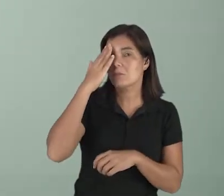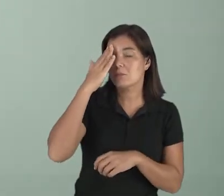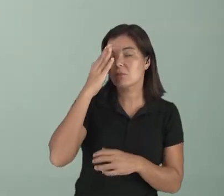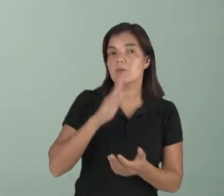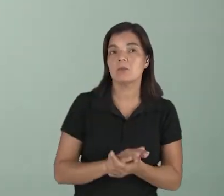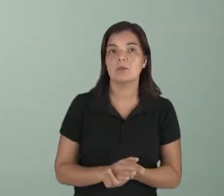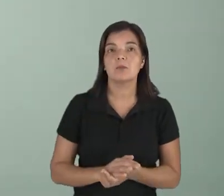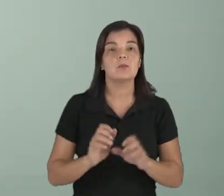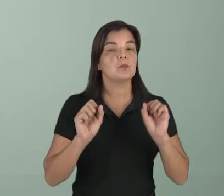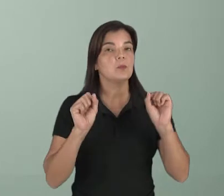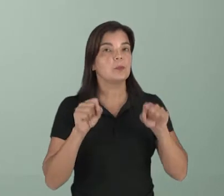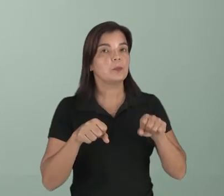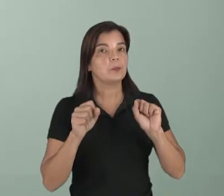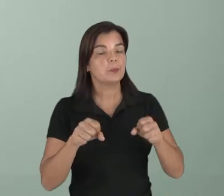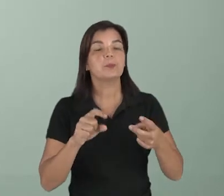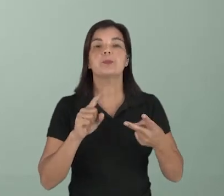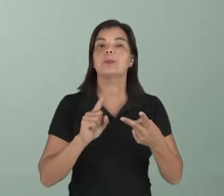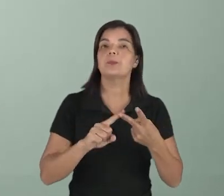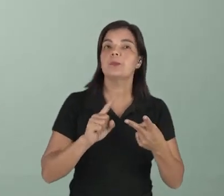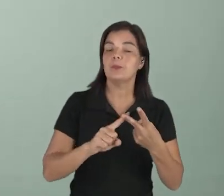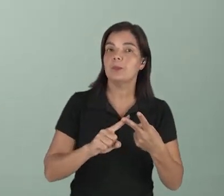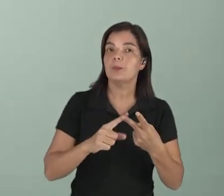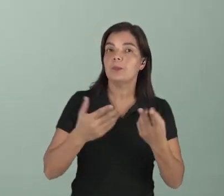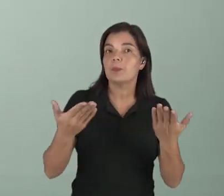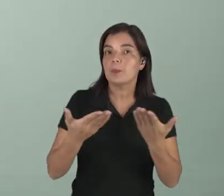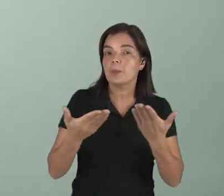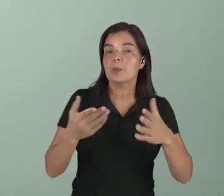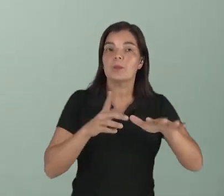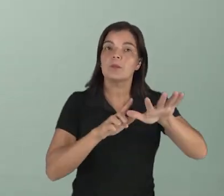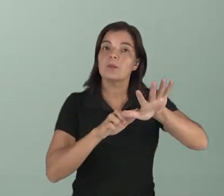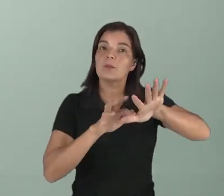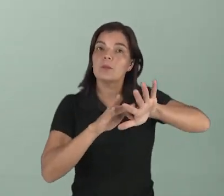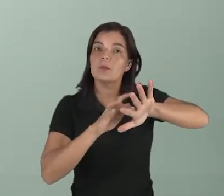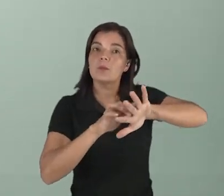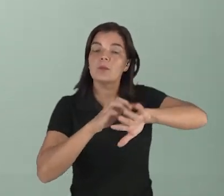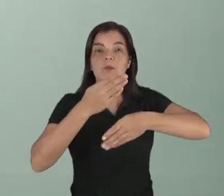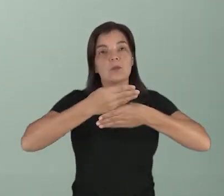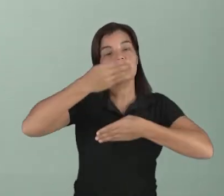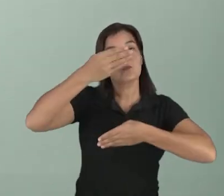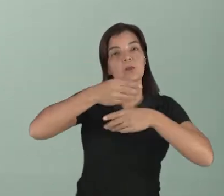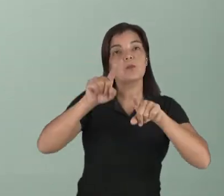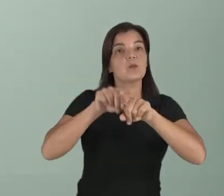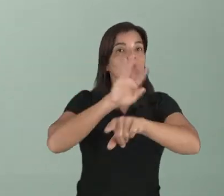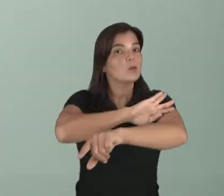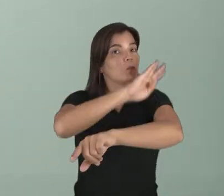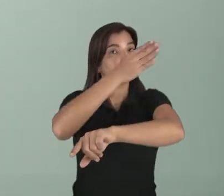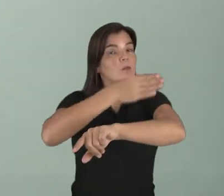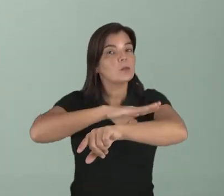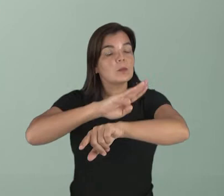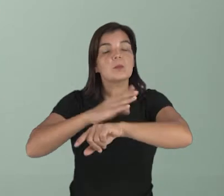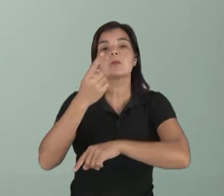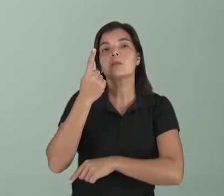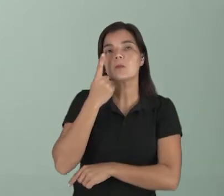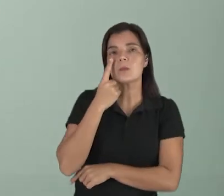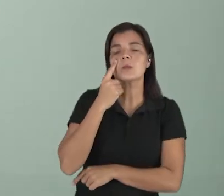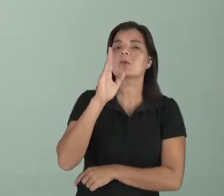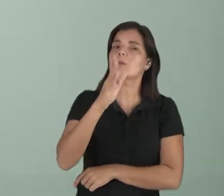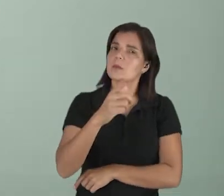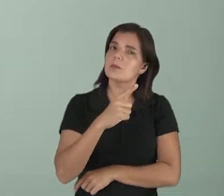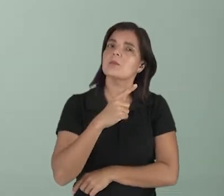sobre o motocross, ainda há pouco, agora sobre a escalada. Então, a gente vê que o ser humano já tem